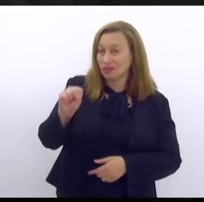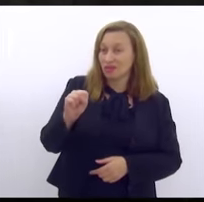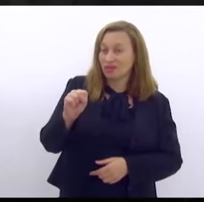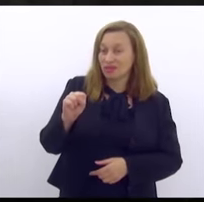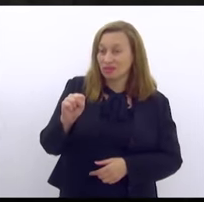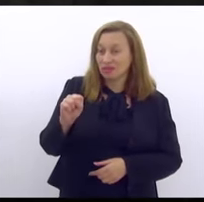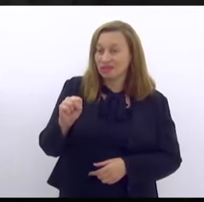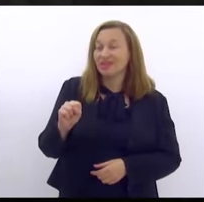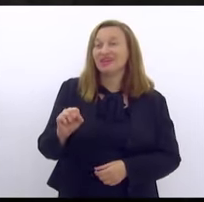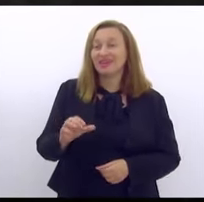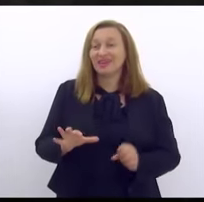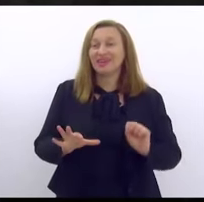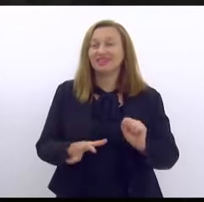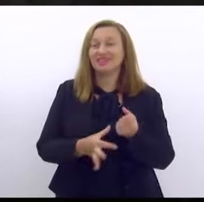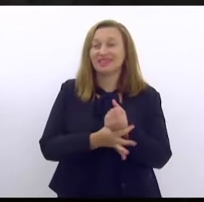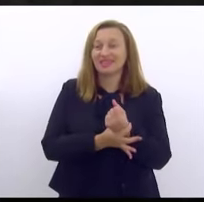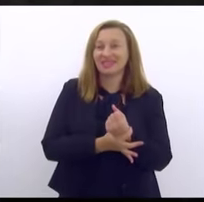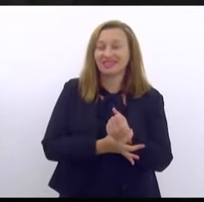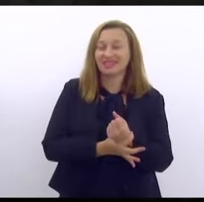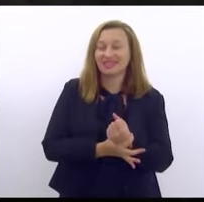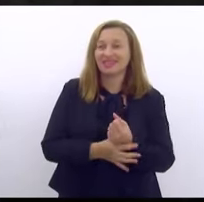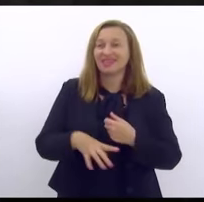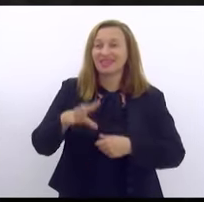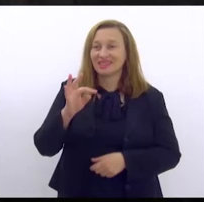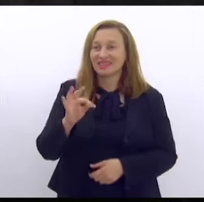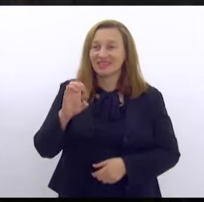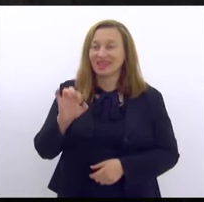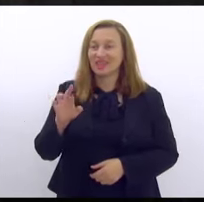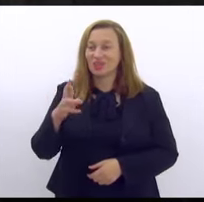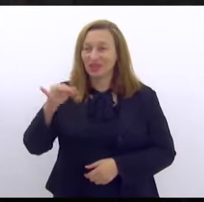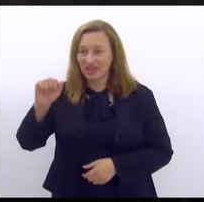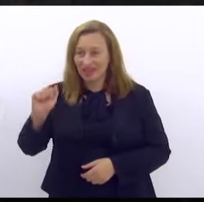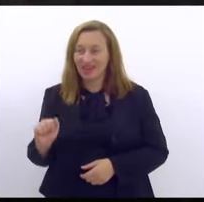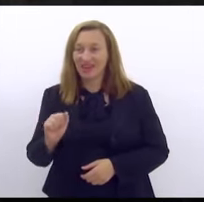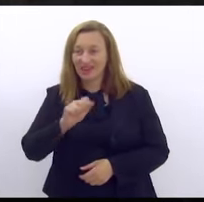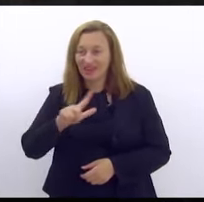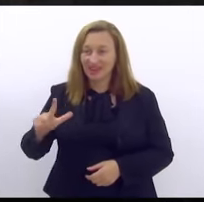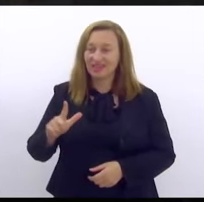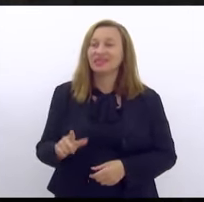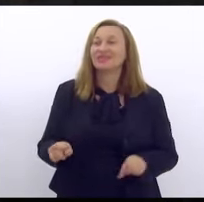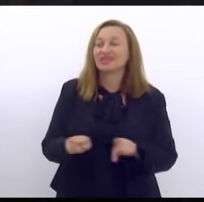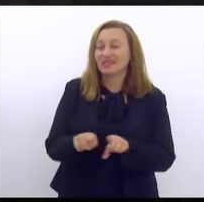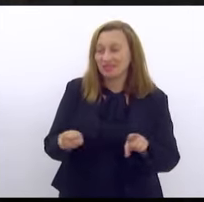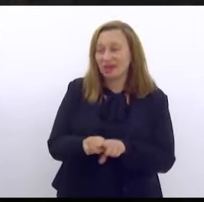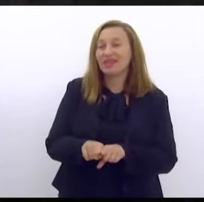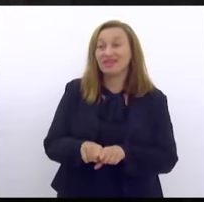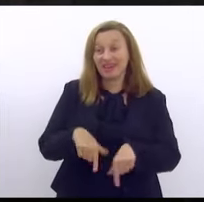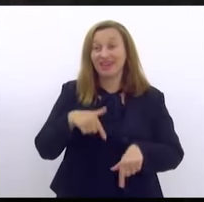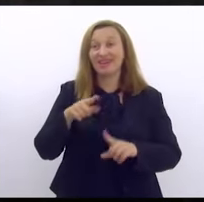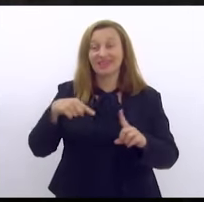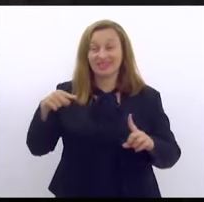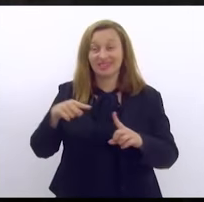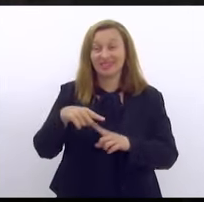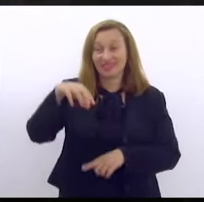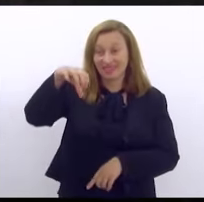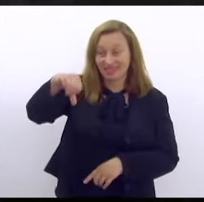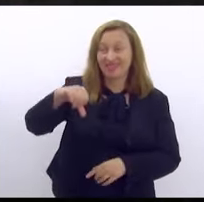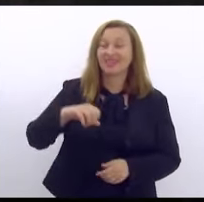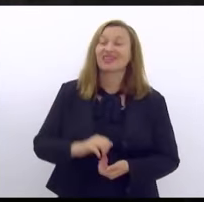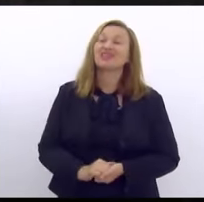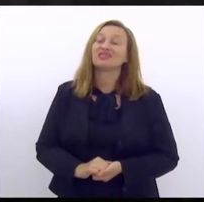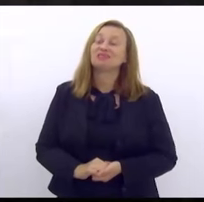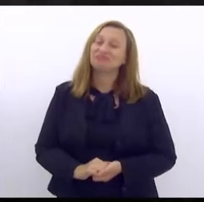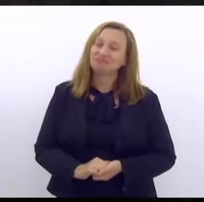segurança territorial, e a missão da luta contra o preconceito, a missão 9. E se virou duas novas